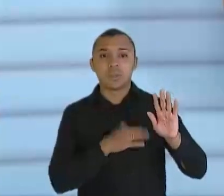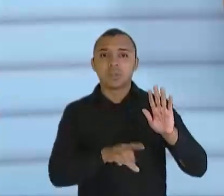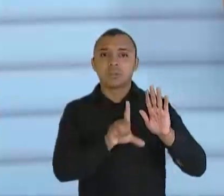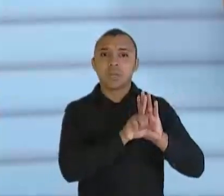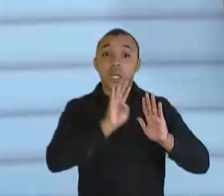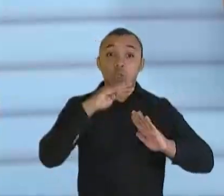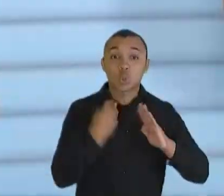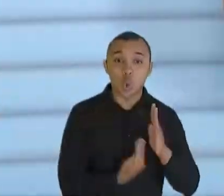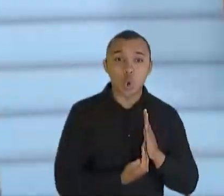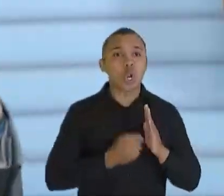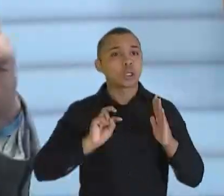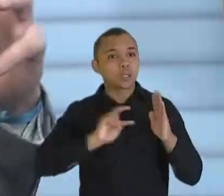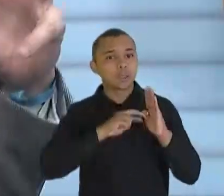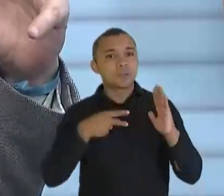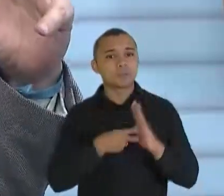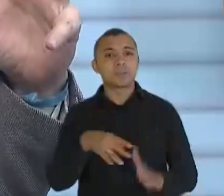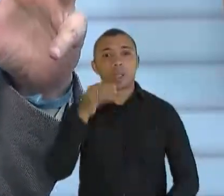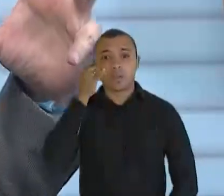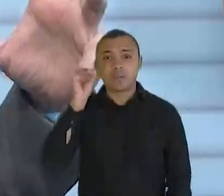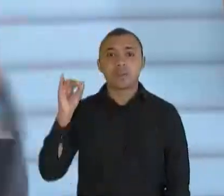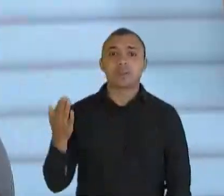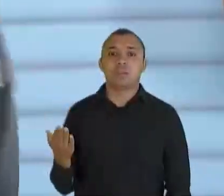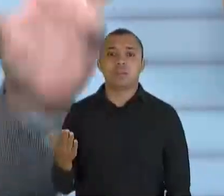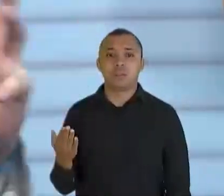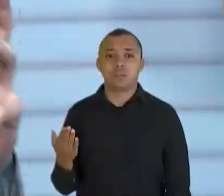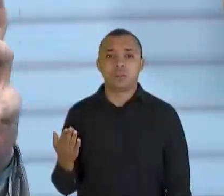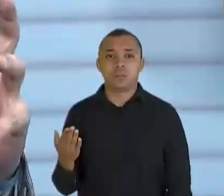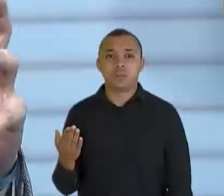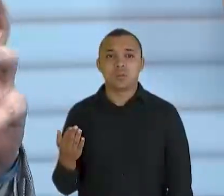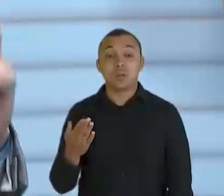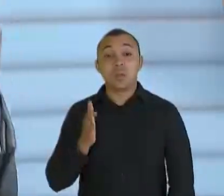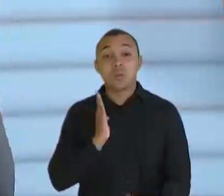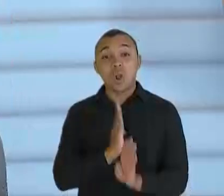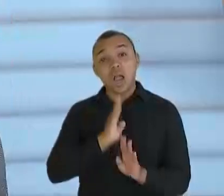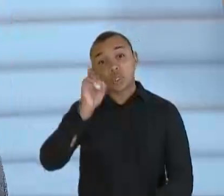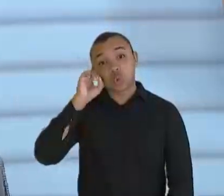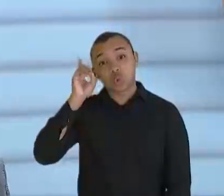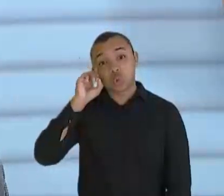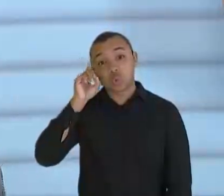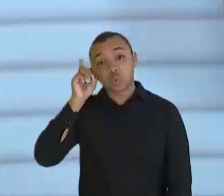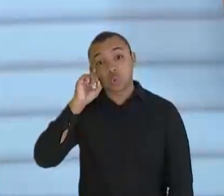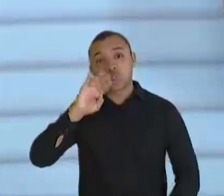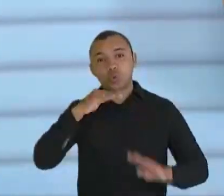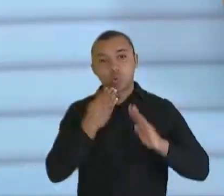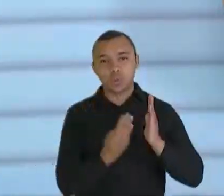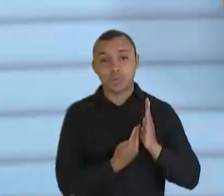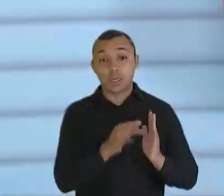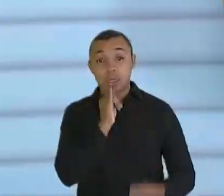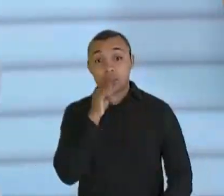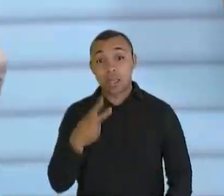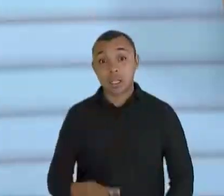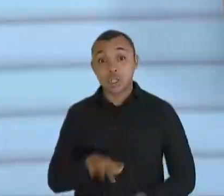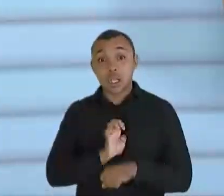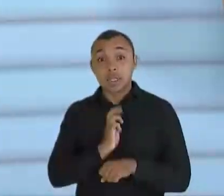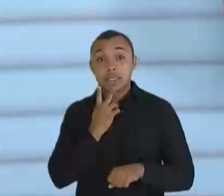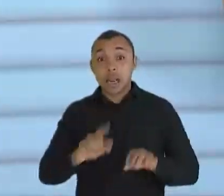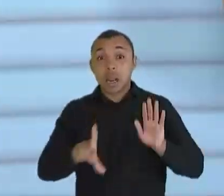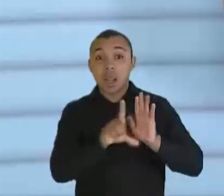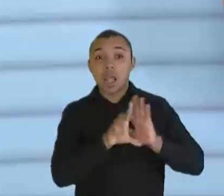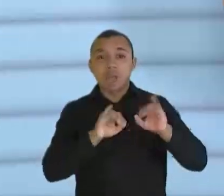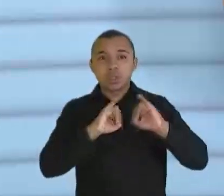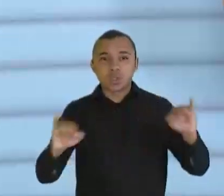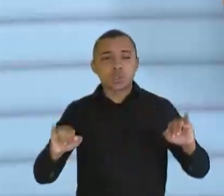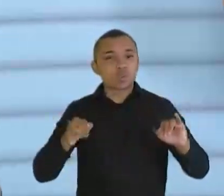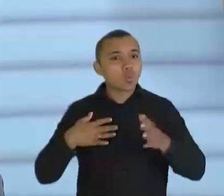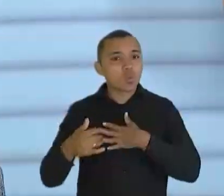prevenção. Não só pelo cotidiano escolar, mas, por exemplo, nós temos uma lei aqui no Ceará que diz que toda escola tem que ter um comitê de